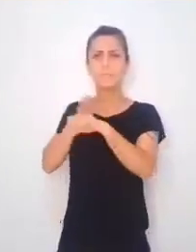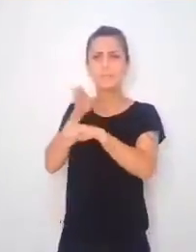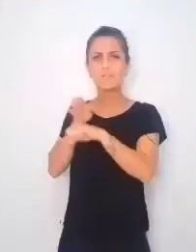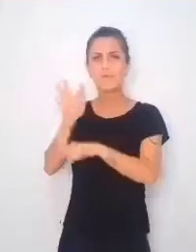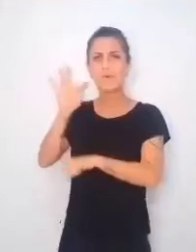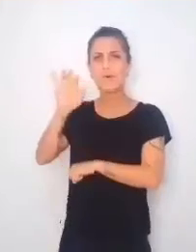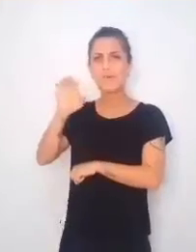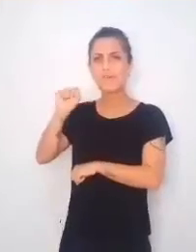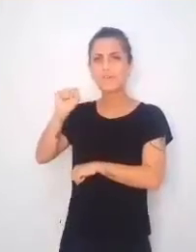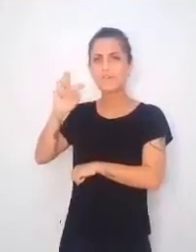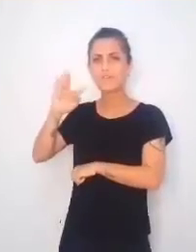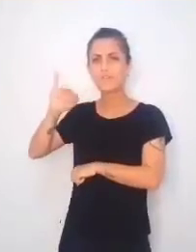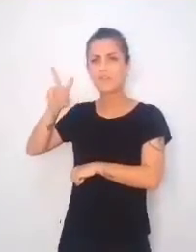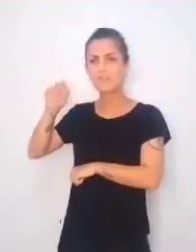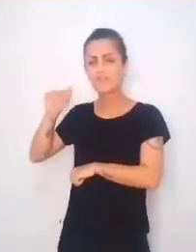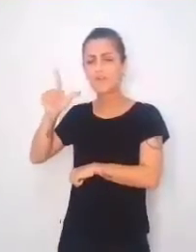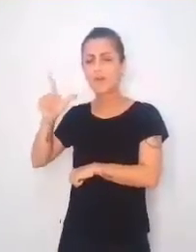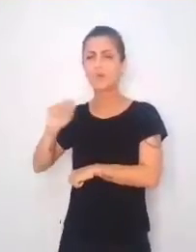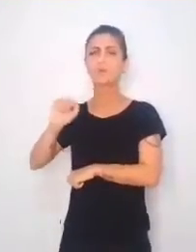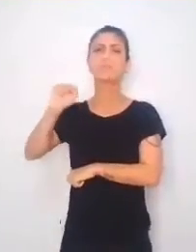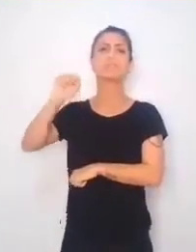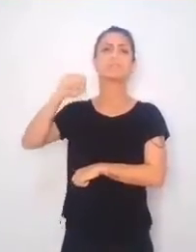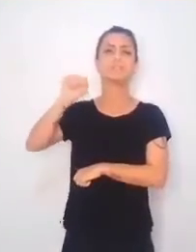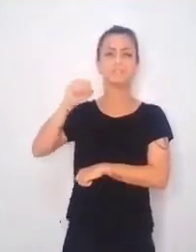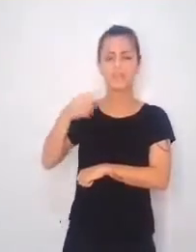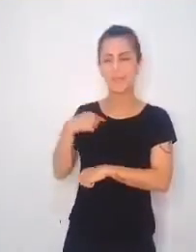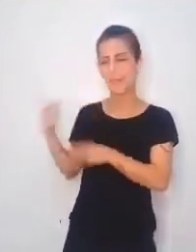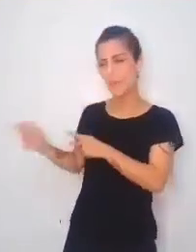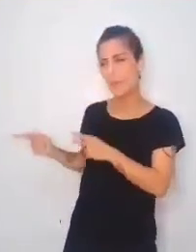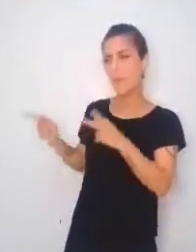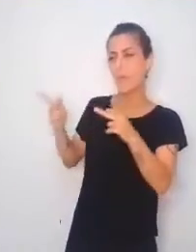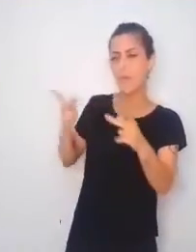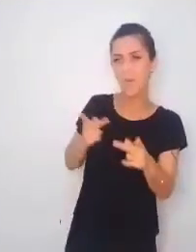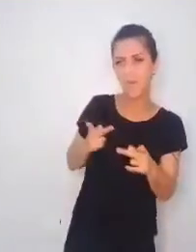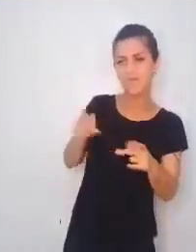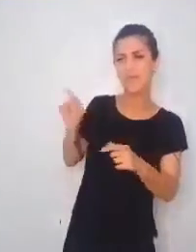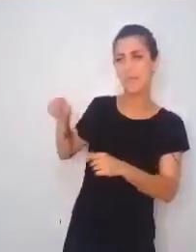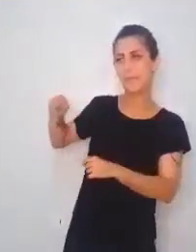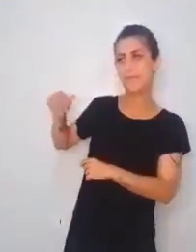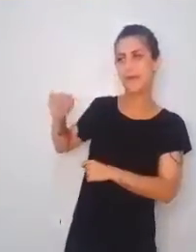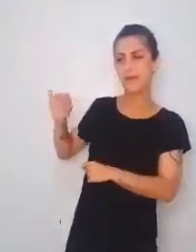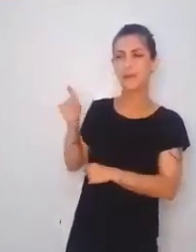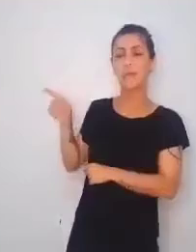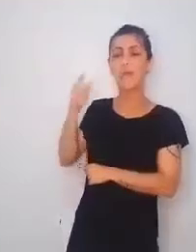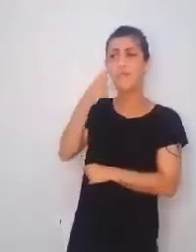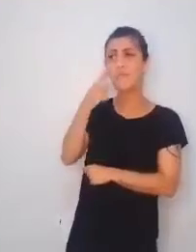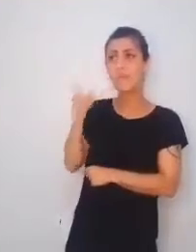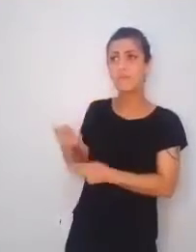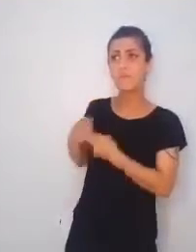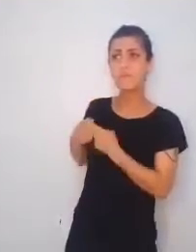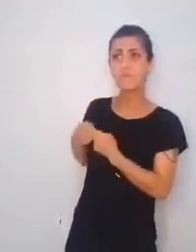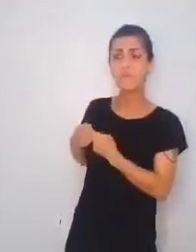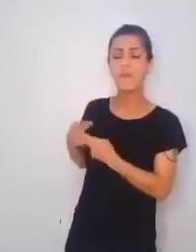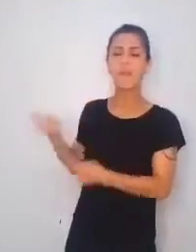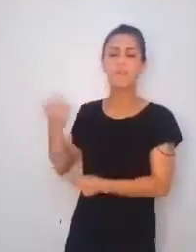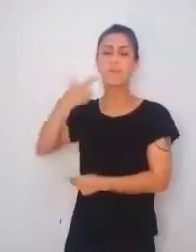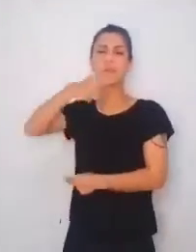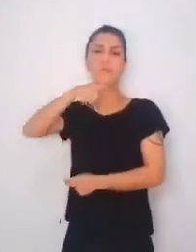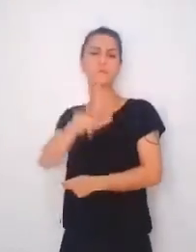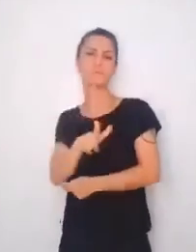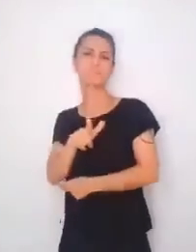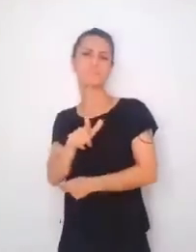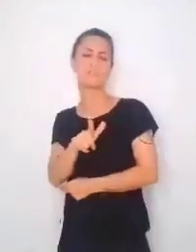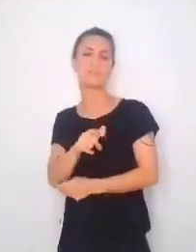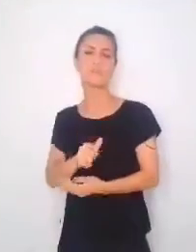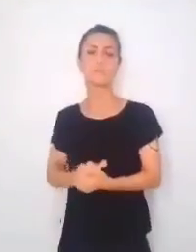exatamente. Em Eu Minas lembro. Gerais. É É. isso mesmo. Botei numa fria, assim, para ver se aguentava, né? Mas brincadeira, brincadeira à parte. A música se